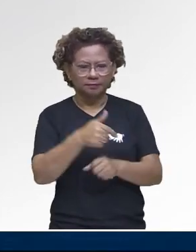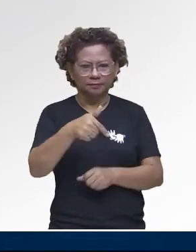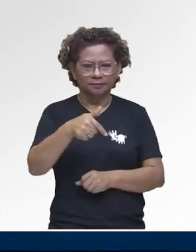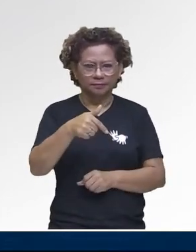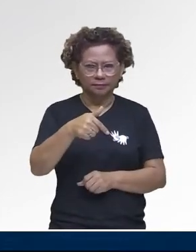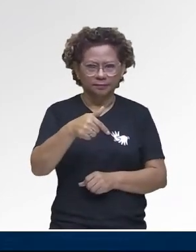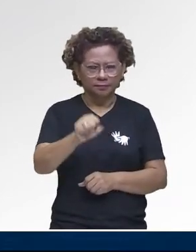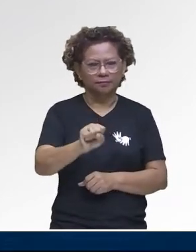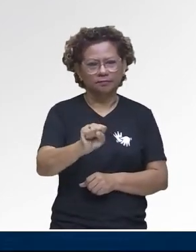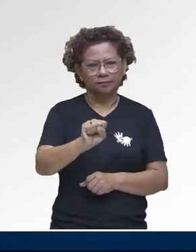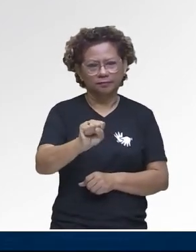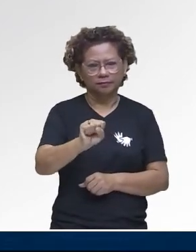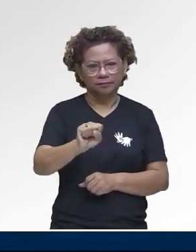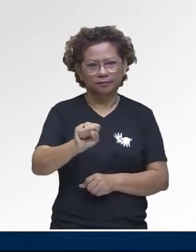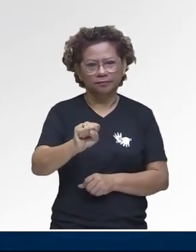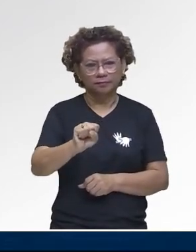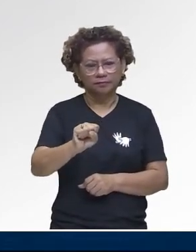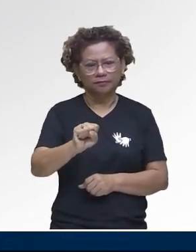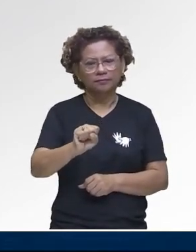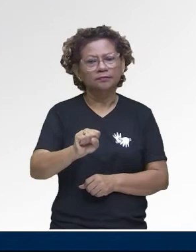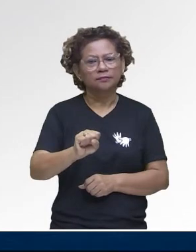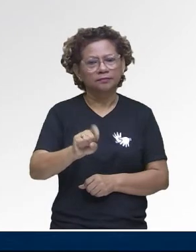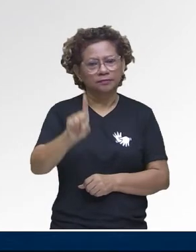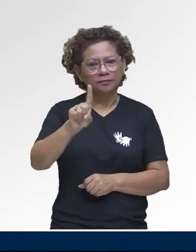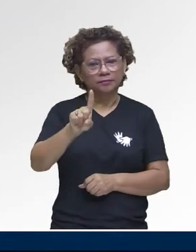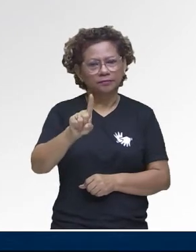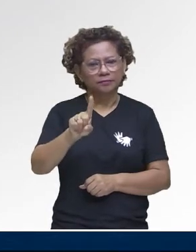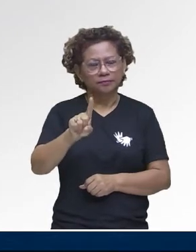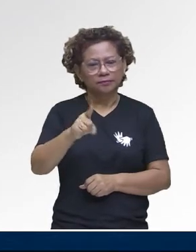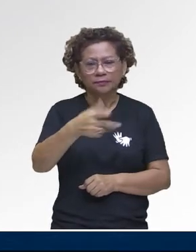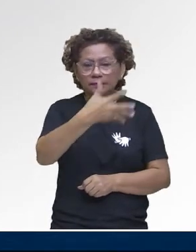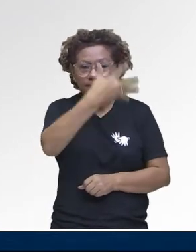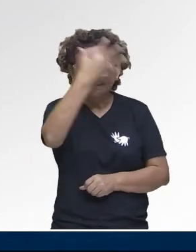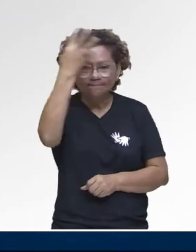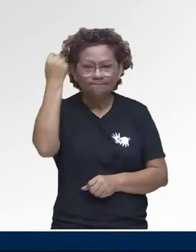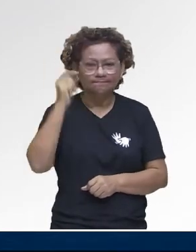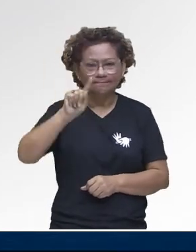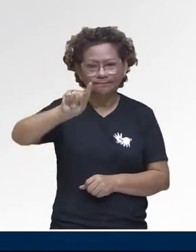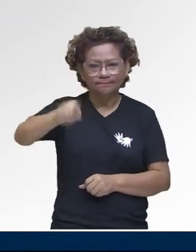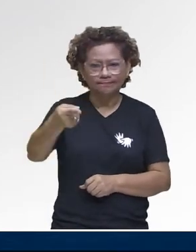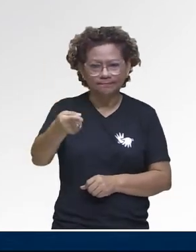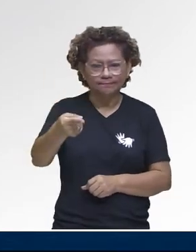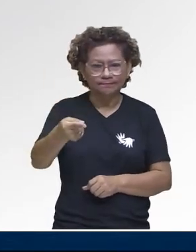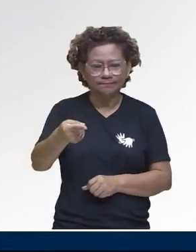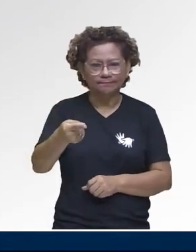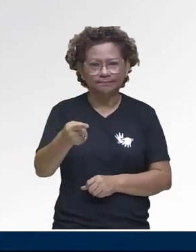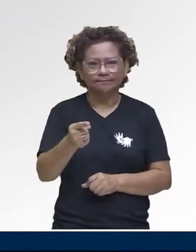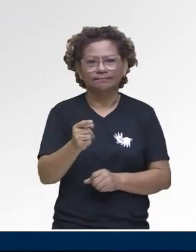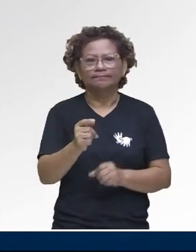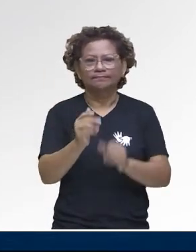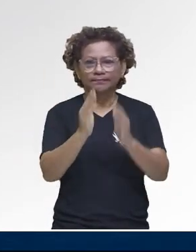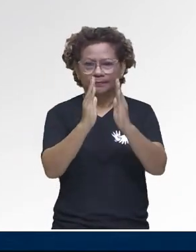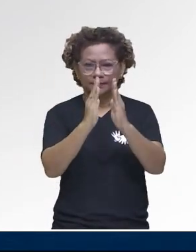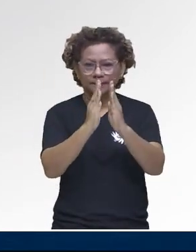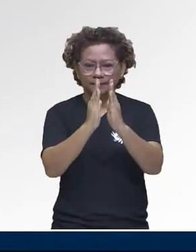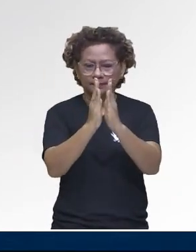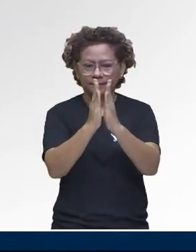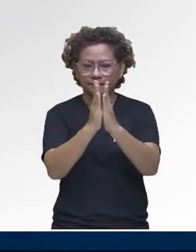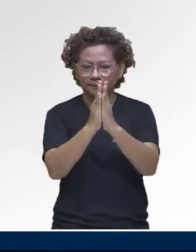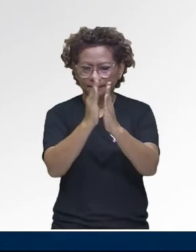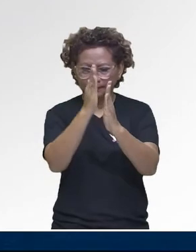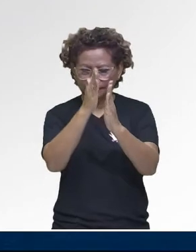8. E o 1. Não esquece que a vírgula não vai mudar do seu lugar. Então, olha